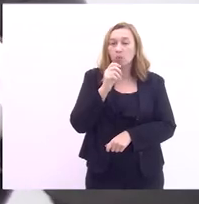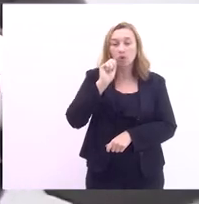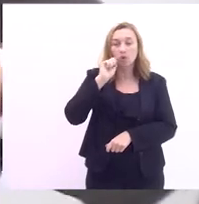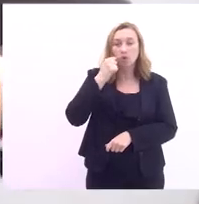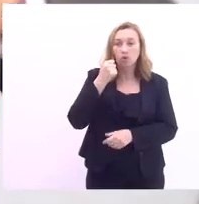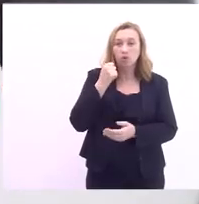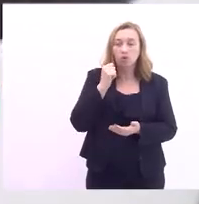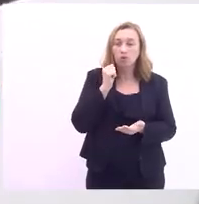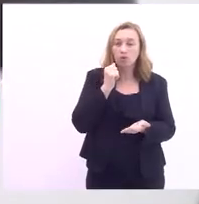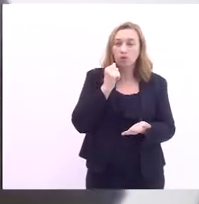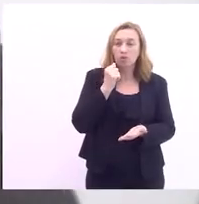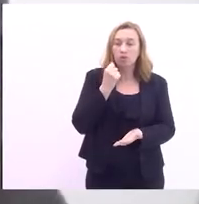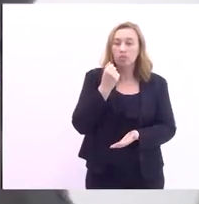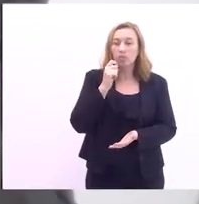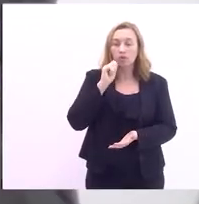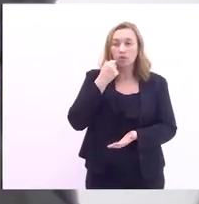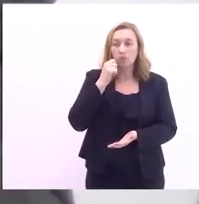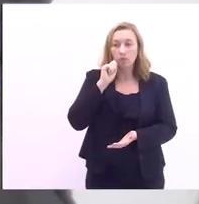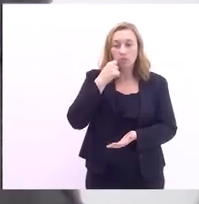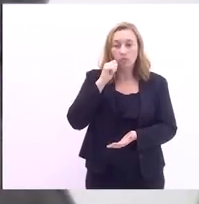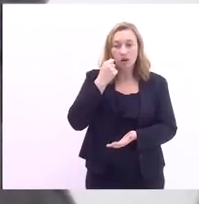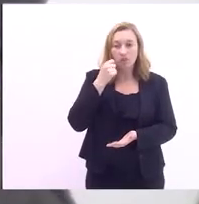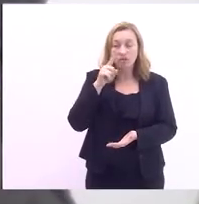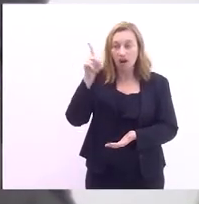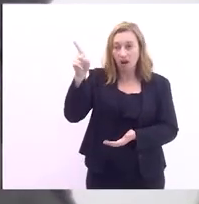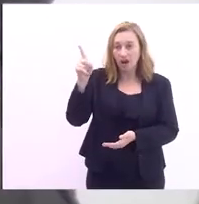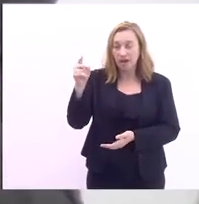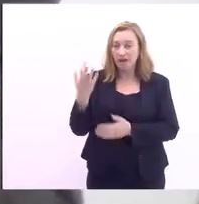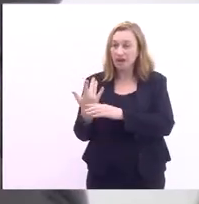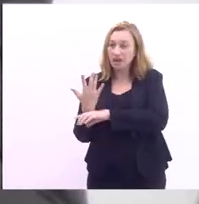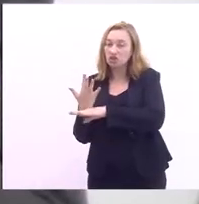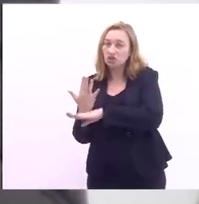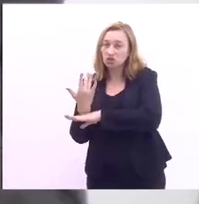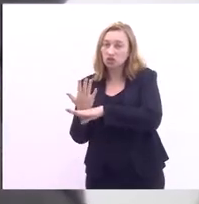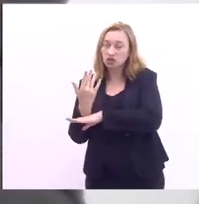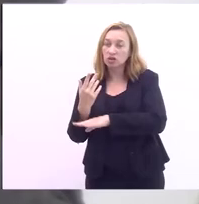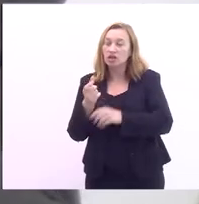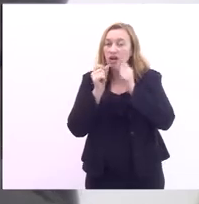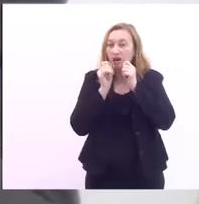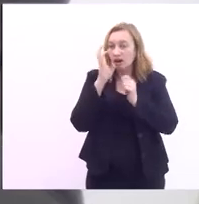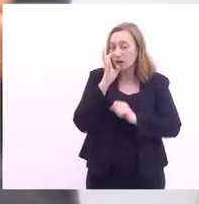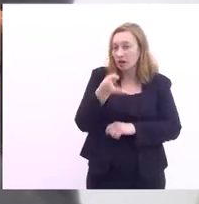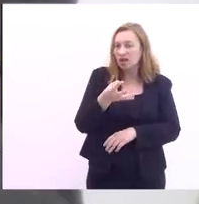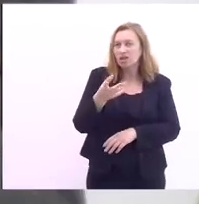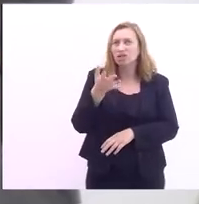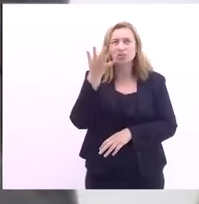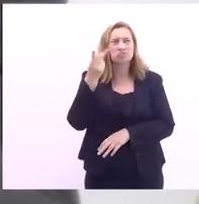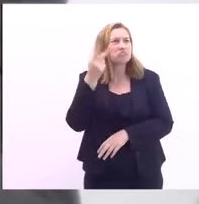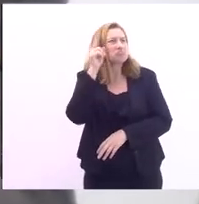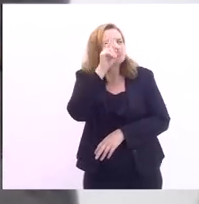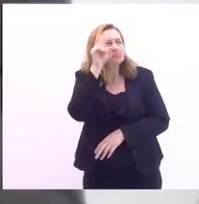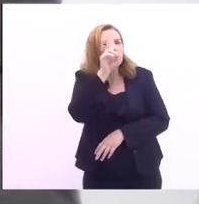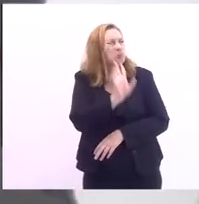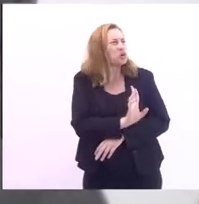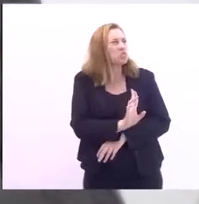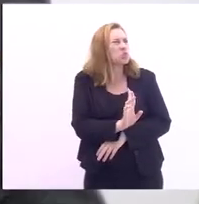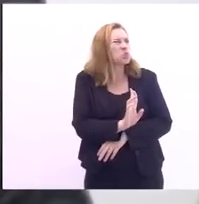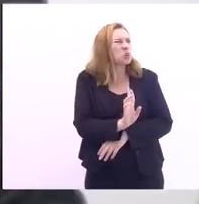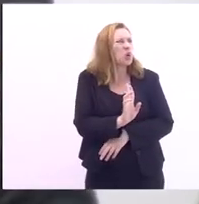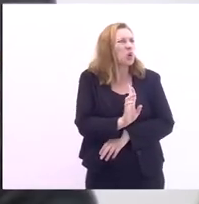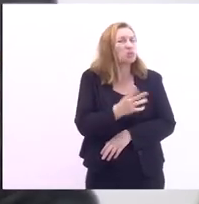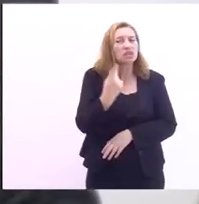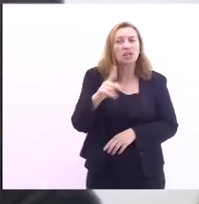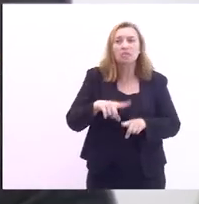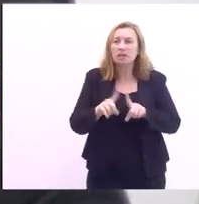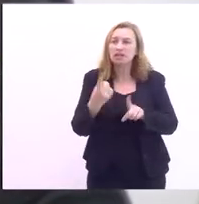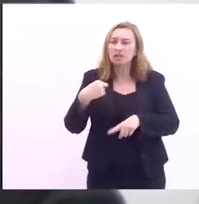Caxias, que à época também reforçou a denúncia. Não me lembro mais o nome dele, mas na época ele participou, compareceu às